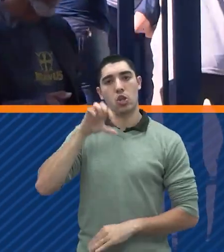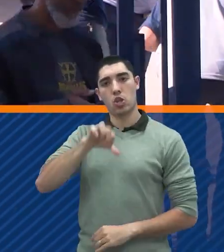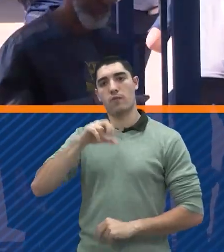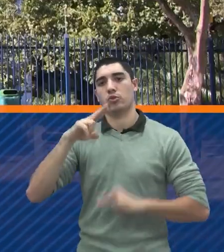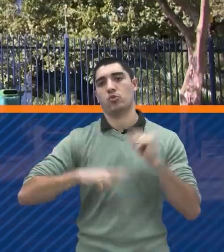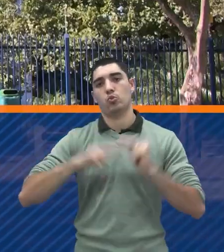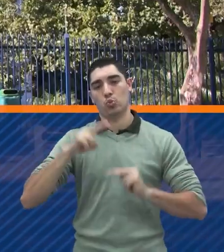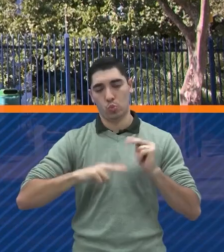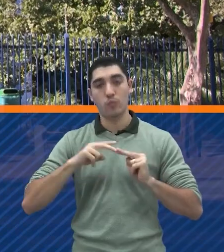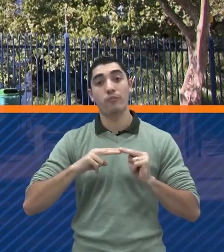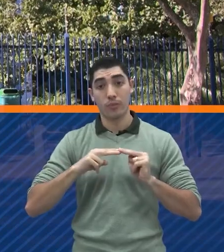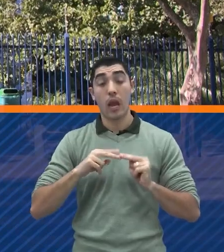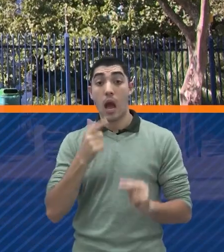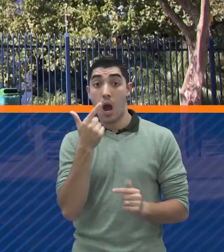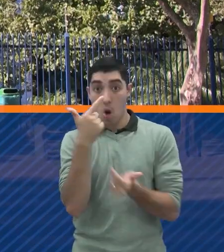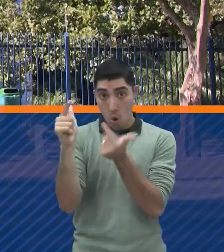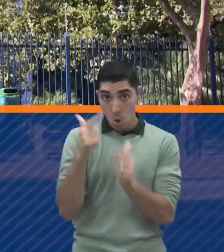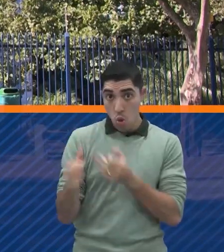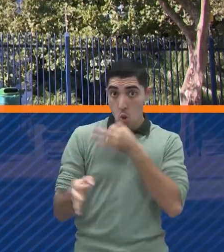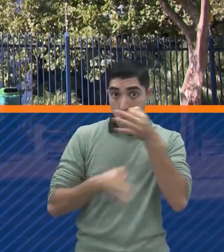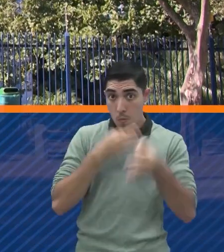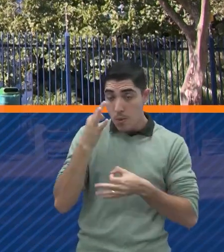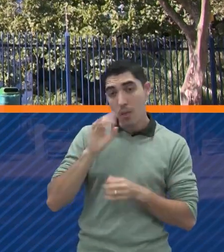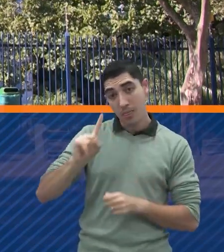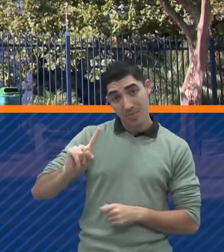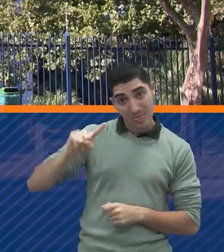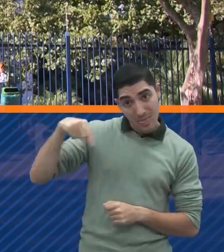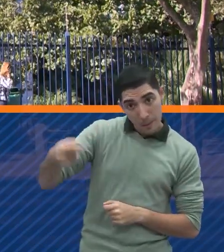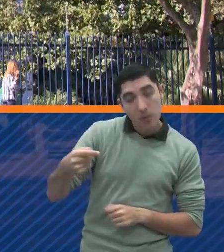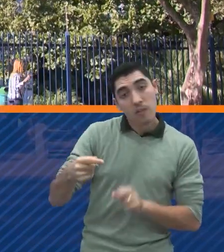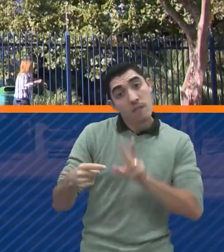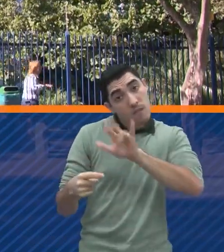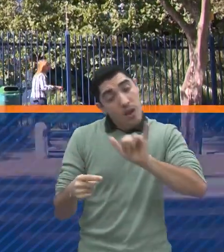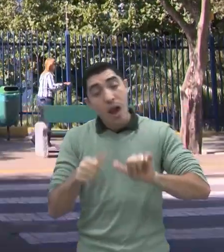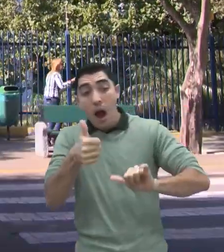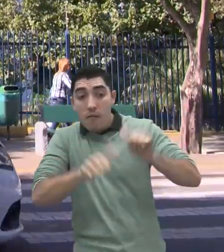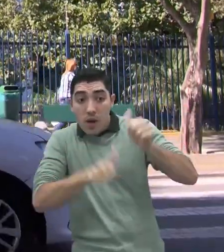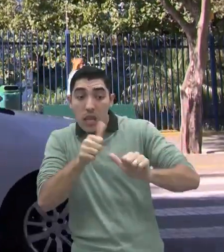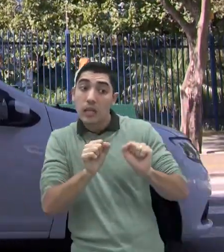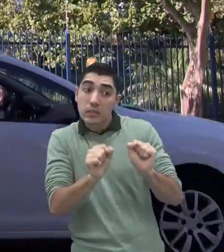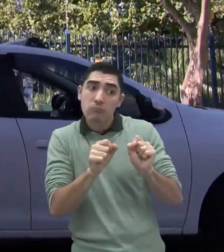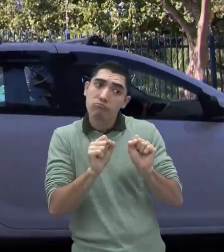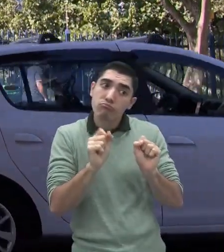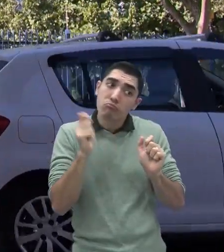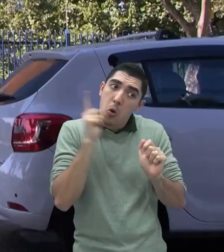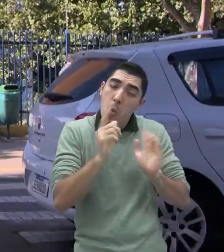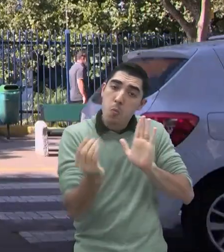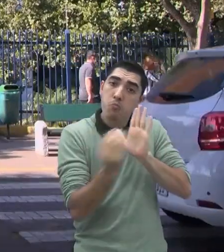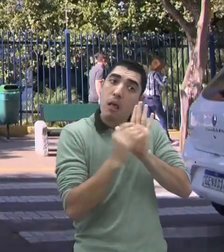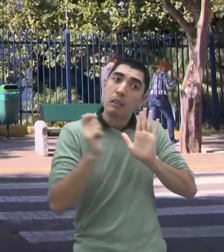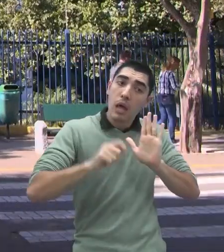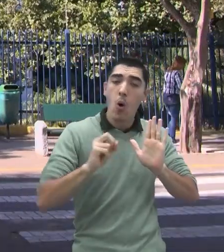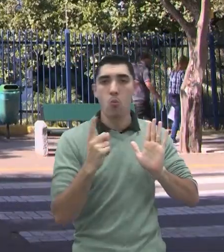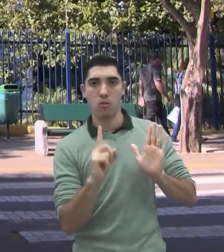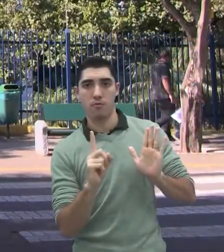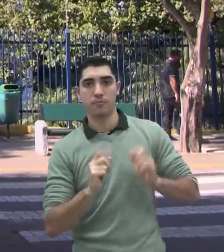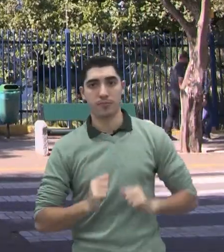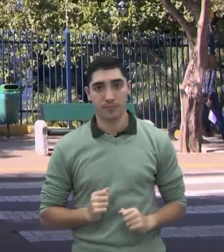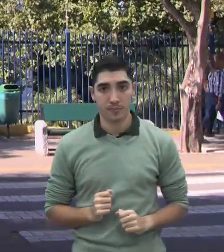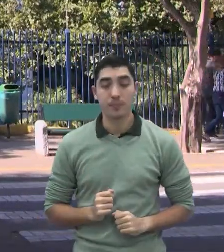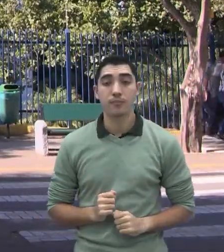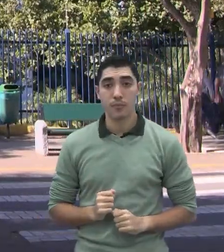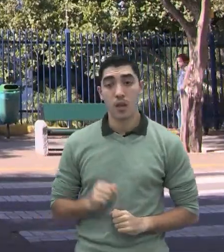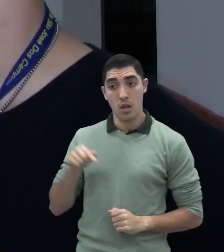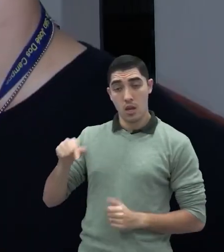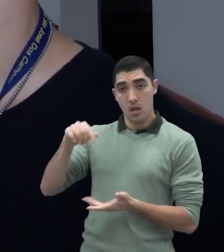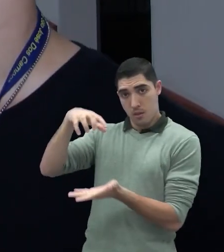de junho. Depois, todas as sugestões serão analisadas e podem fazer parte do projeto que ainda será